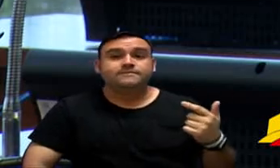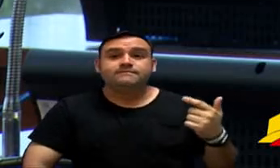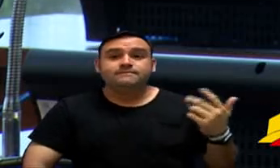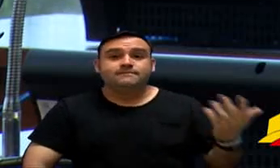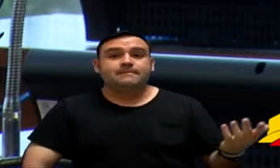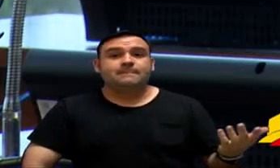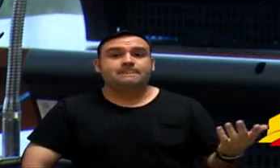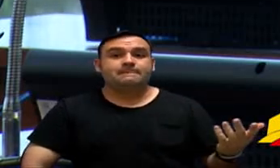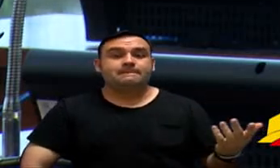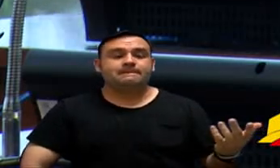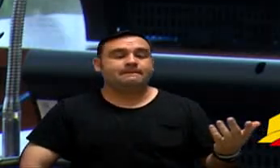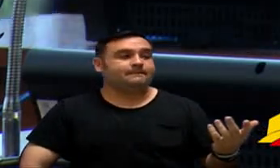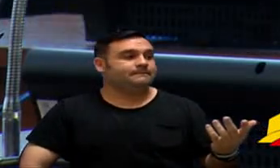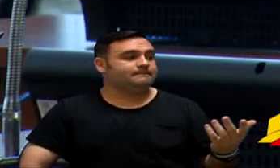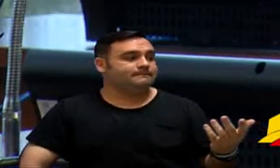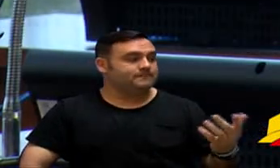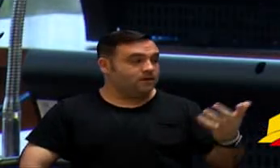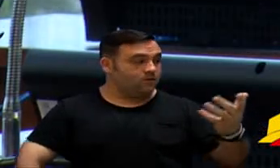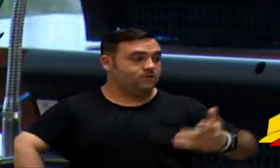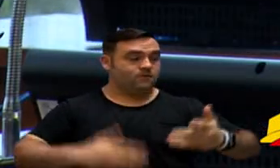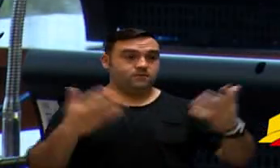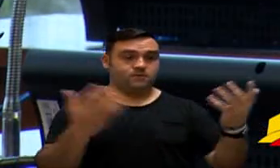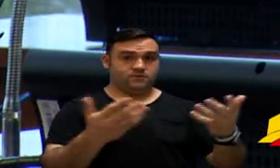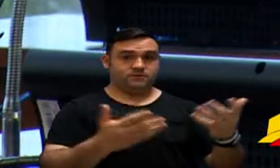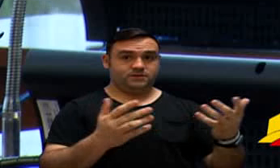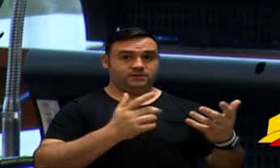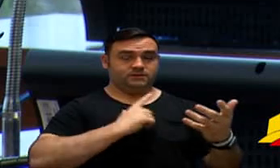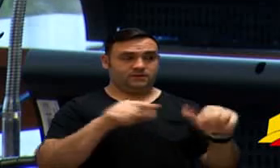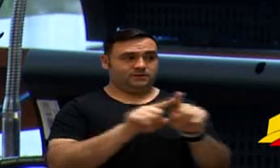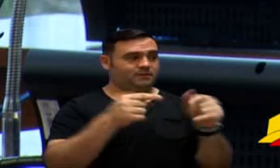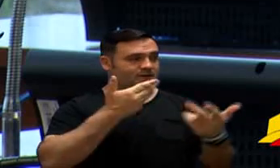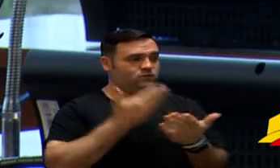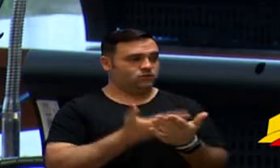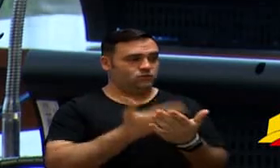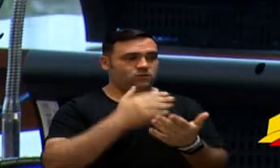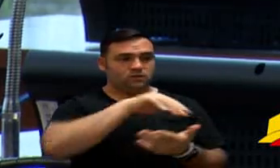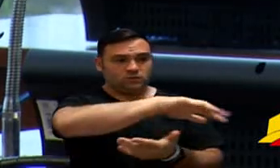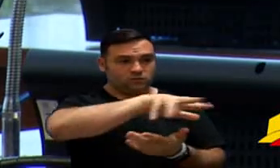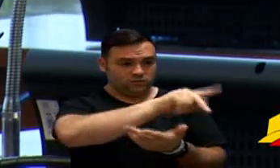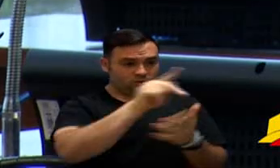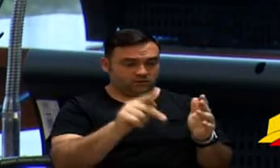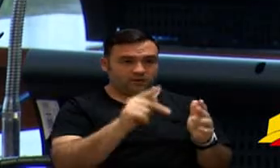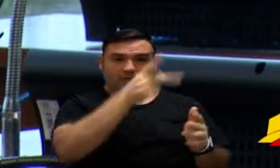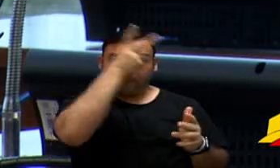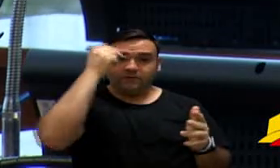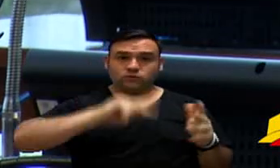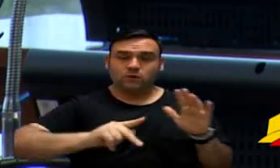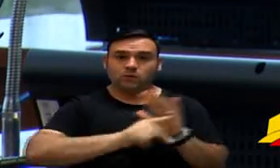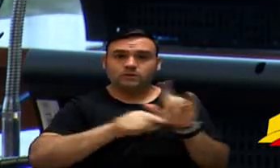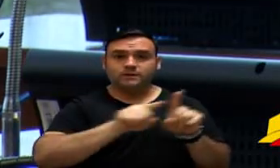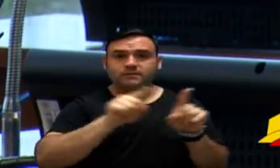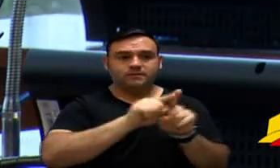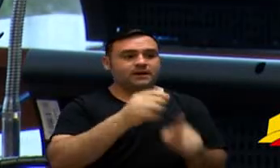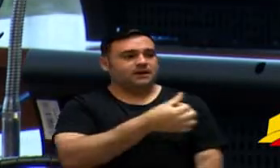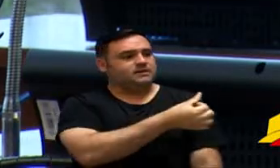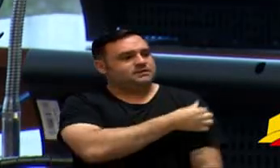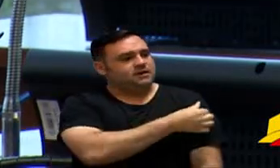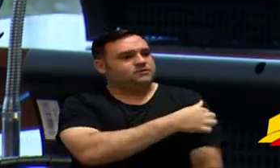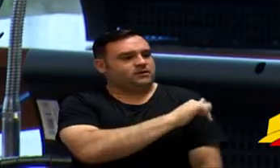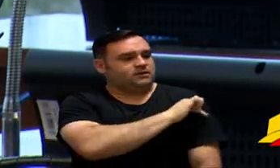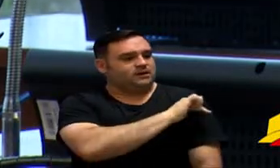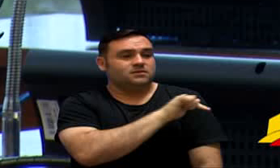aí... Chegam hoje até para as escolas da própria prefeitura, para o sexto, sétimo